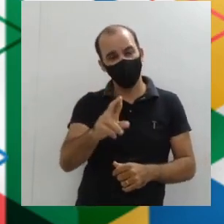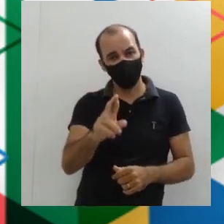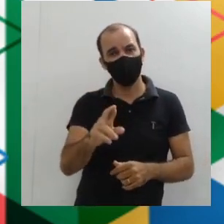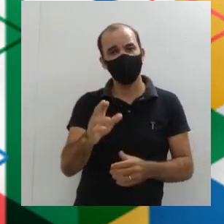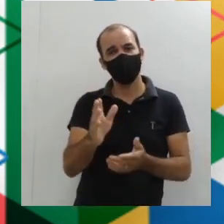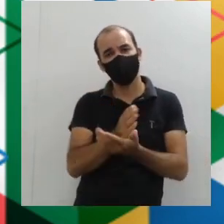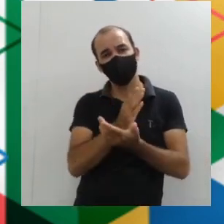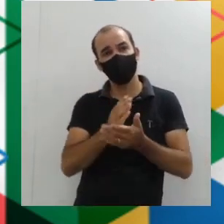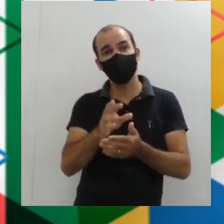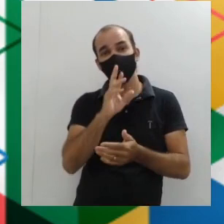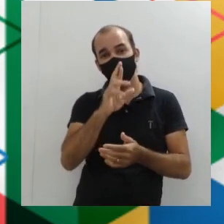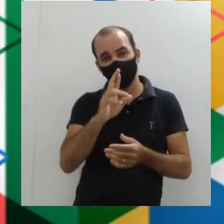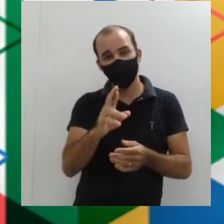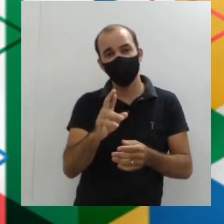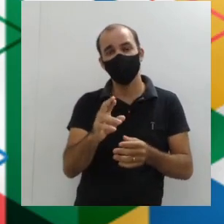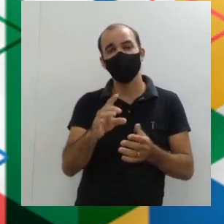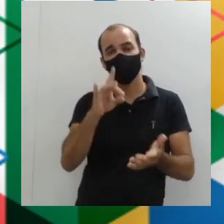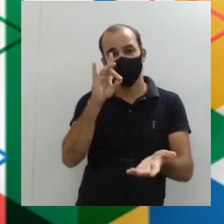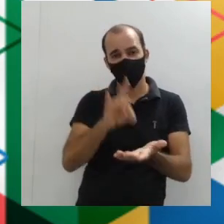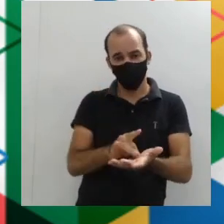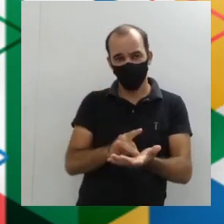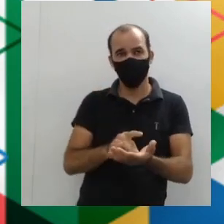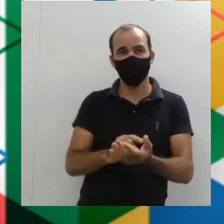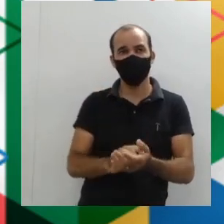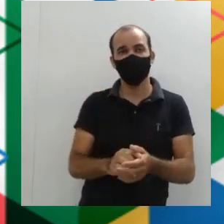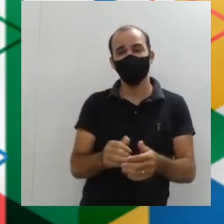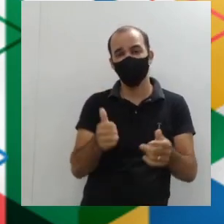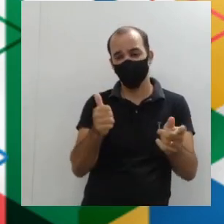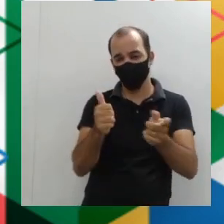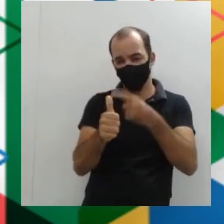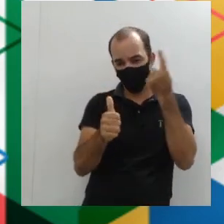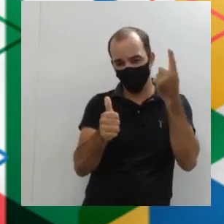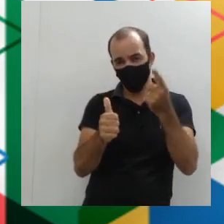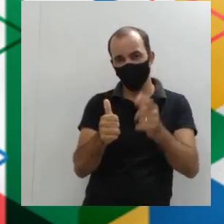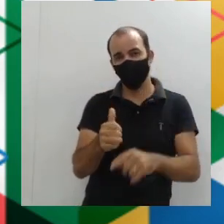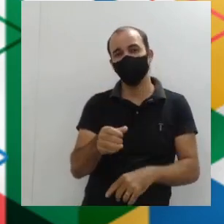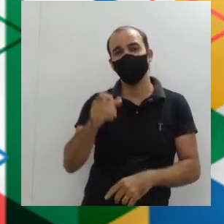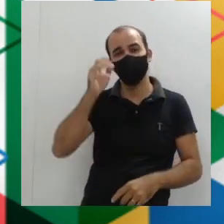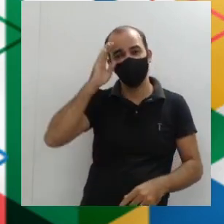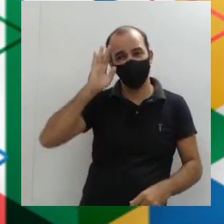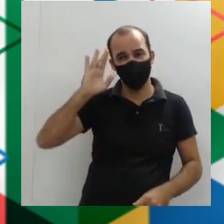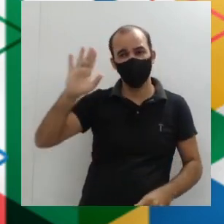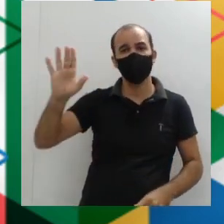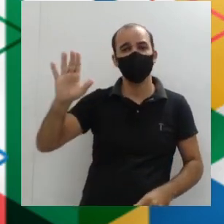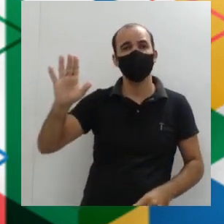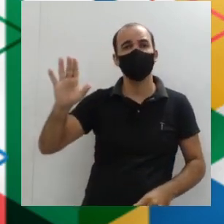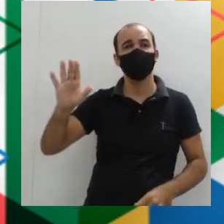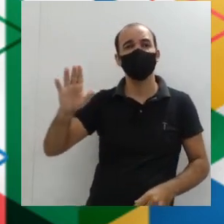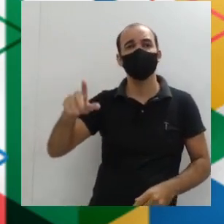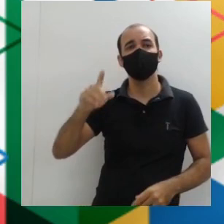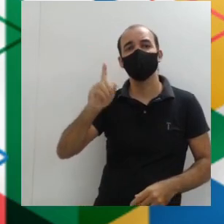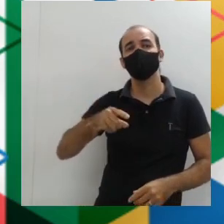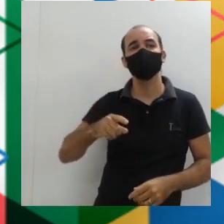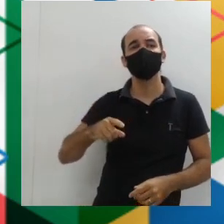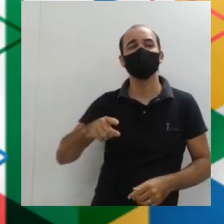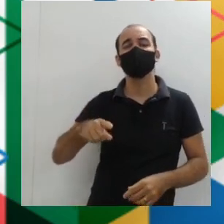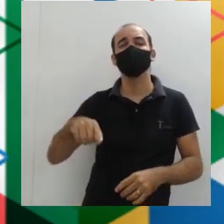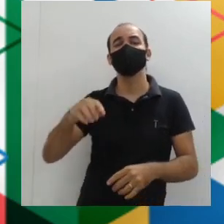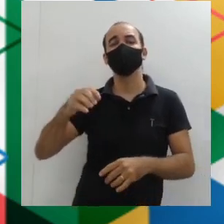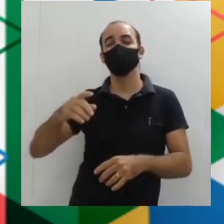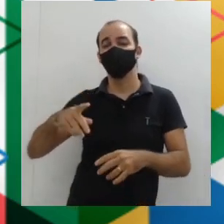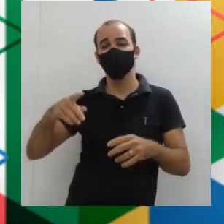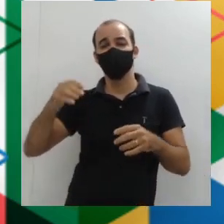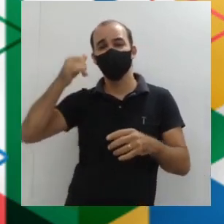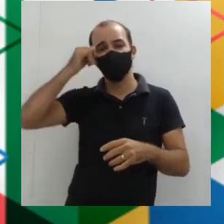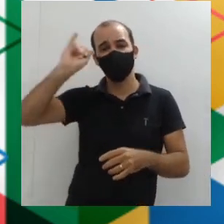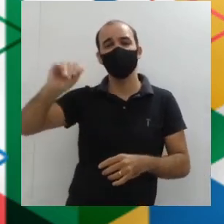assim bem fixas. Primeiro, a filosofia vai impedir a estagnação,